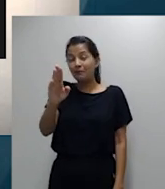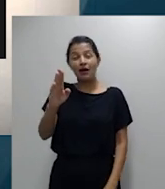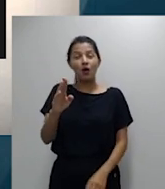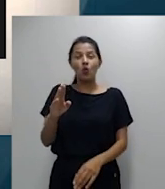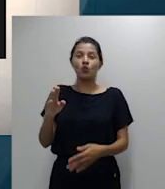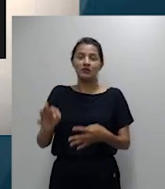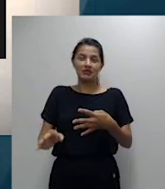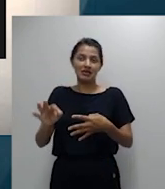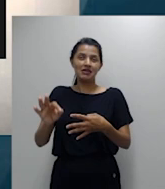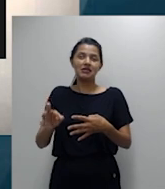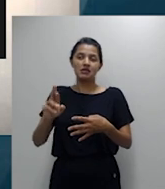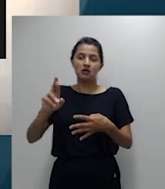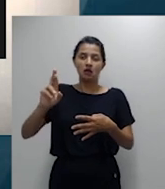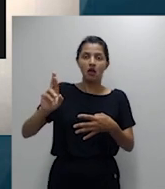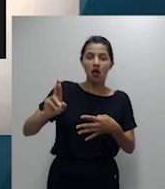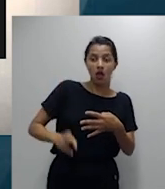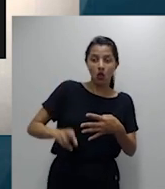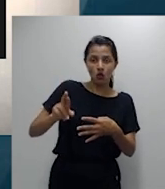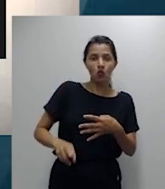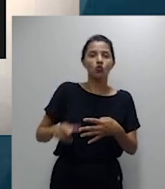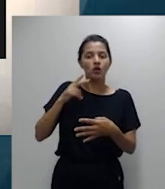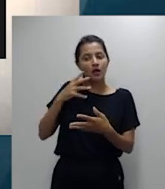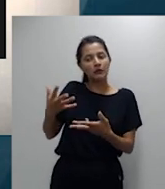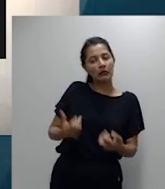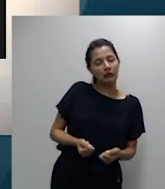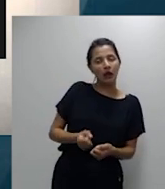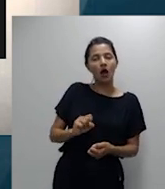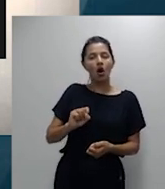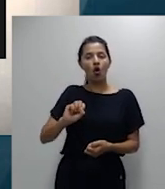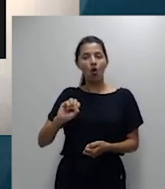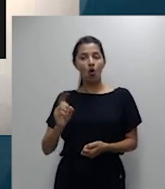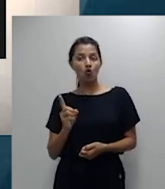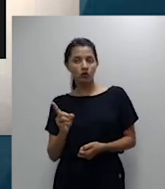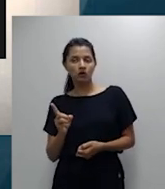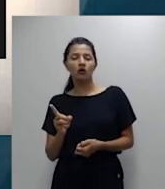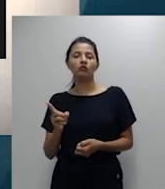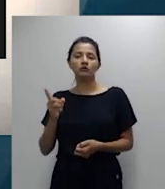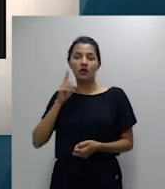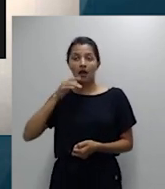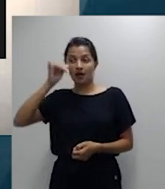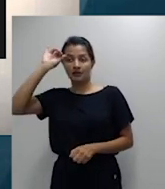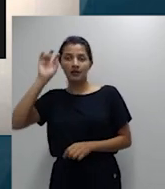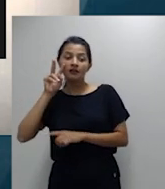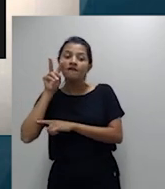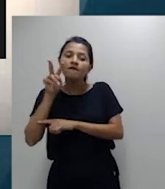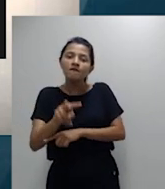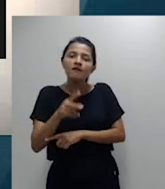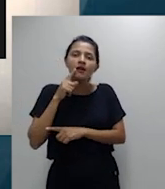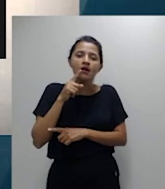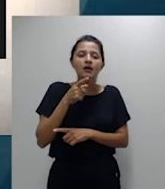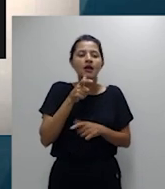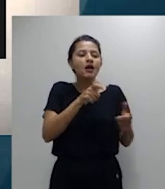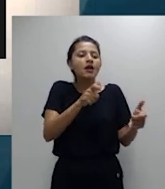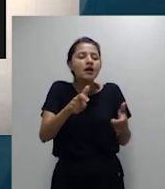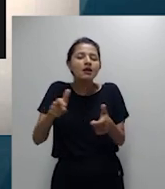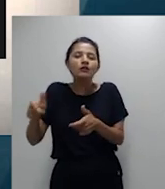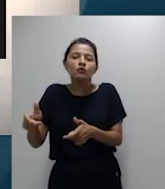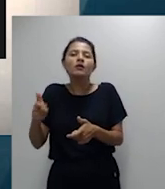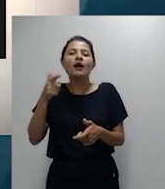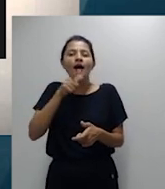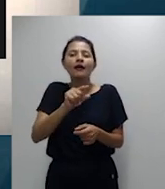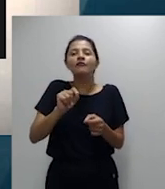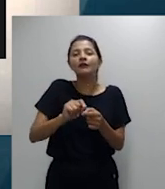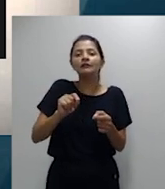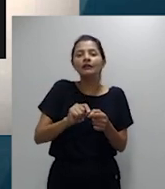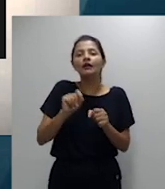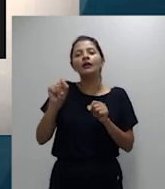se haveria o direito não dá no caso Receita Federal danificar é esses canais né E no caso